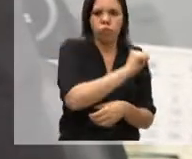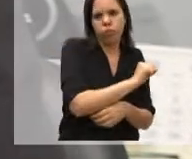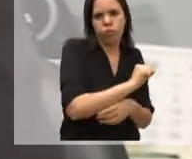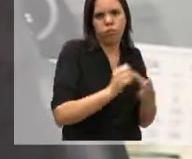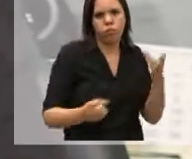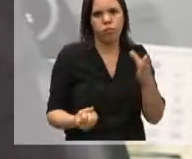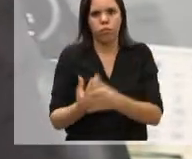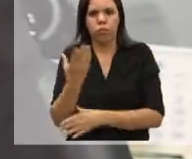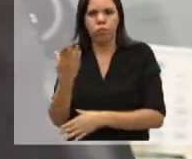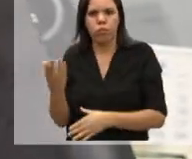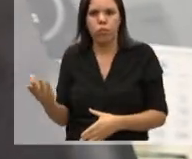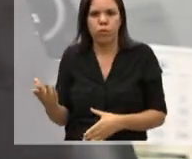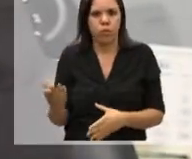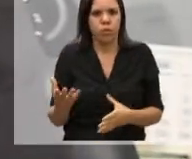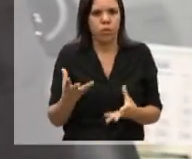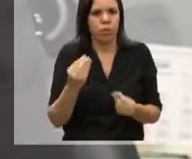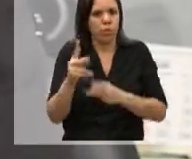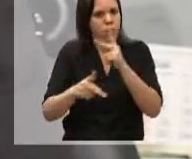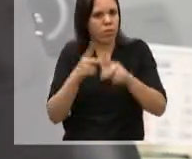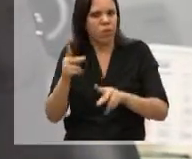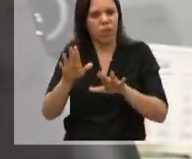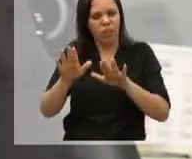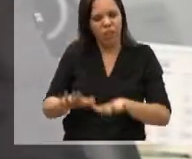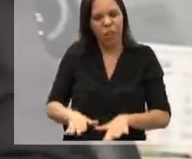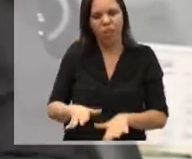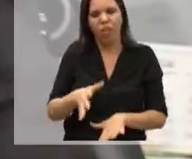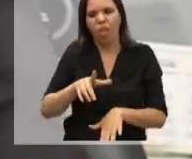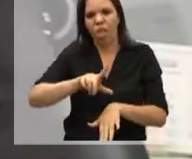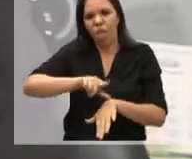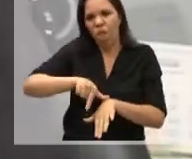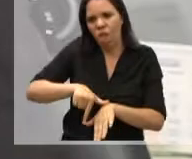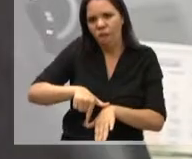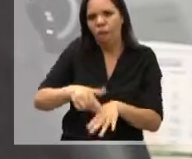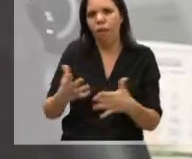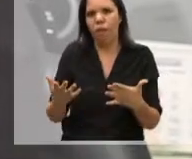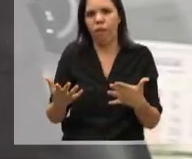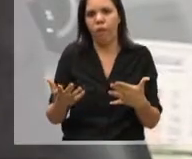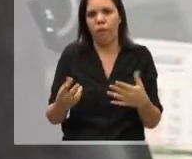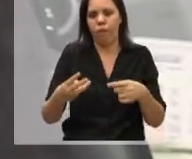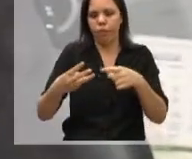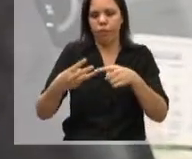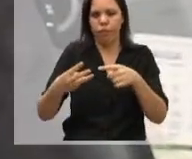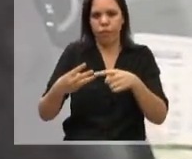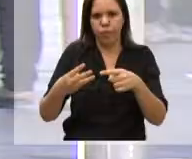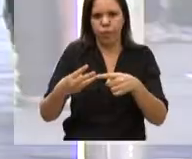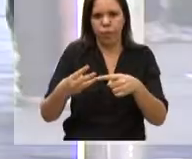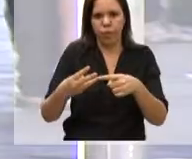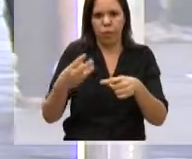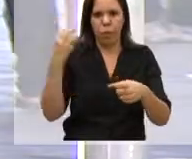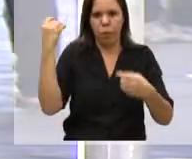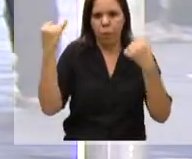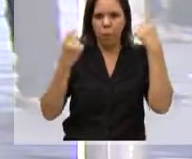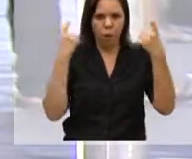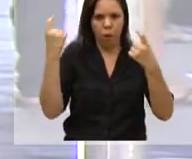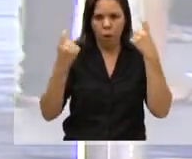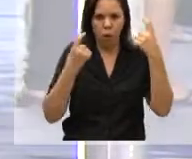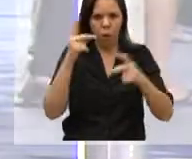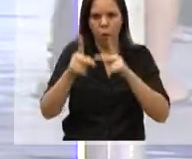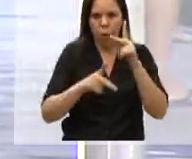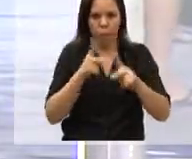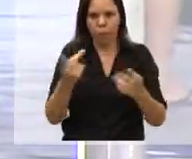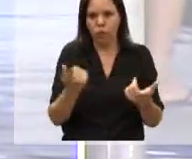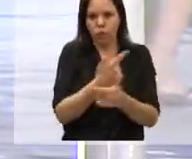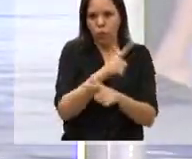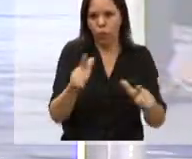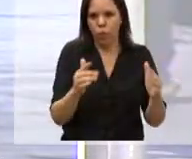coisas acontecem, muitas pessoas vão ficando para trás. E eu acho que o terceiro setor preocupado com as pessoas que não